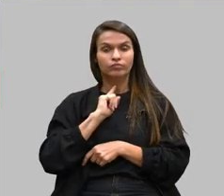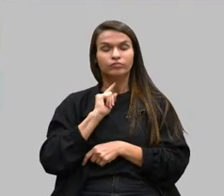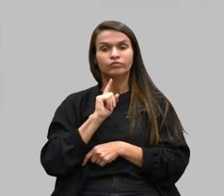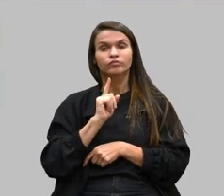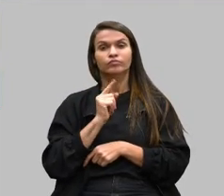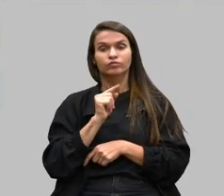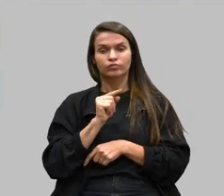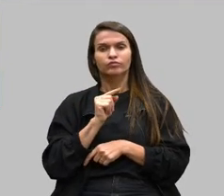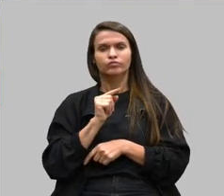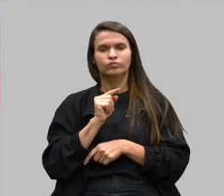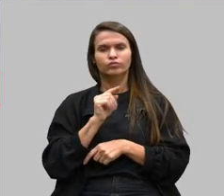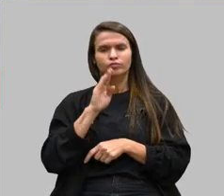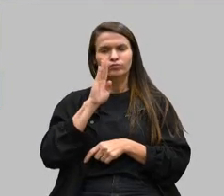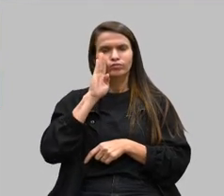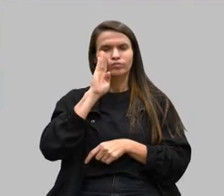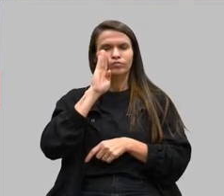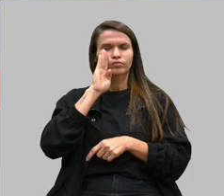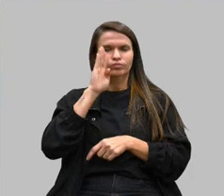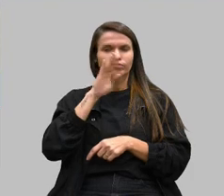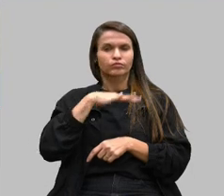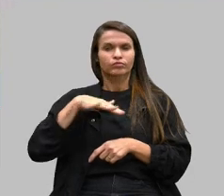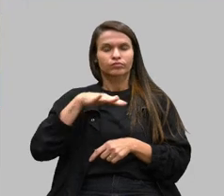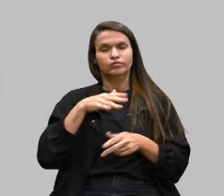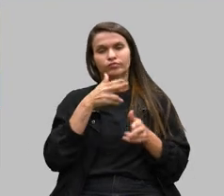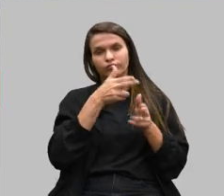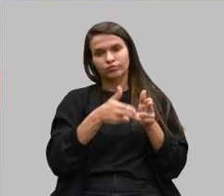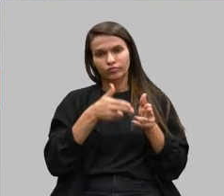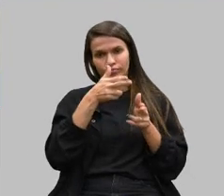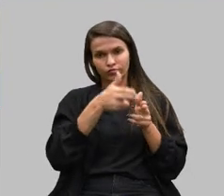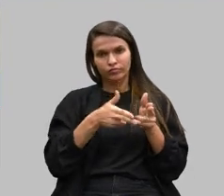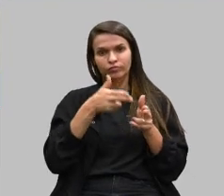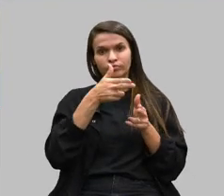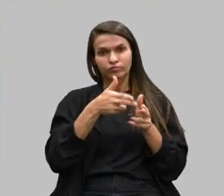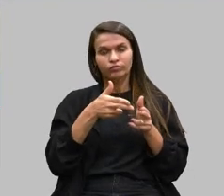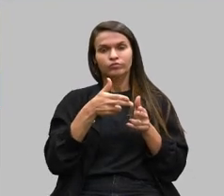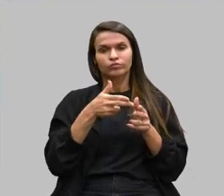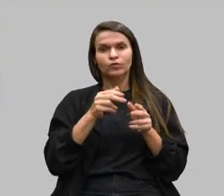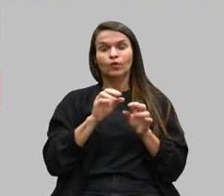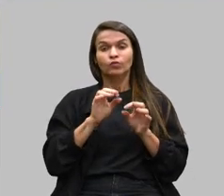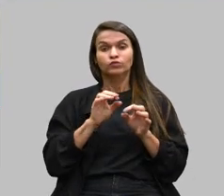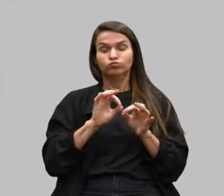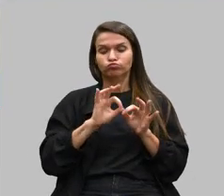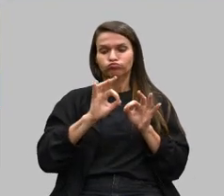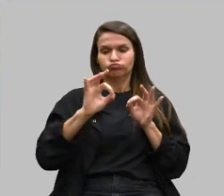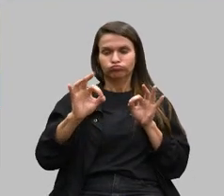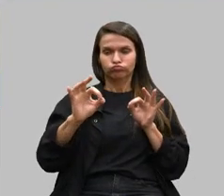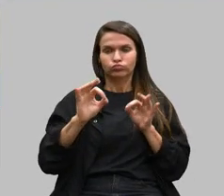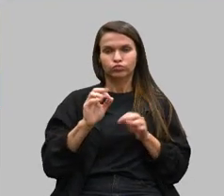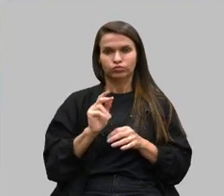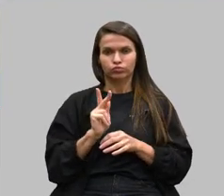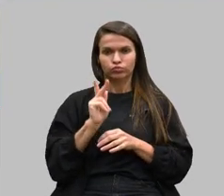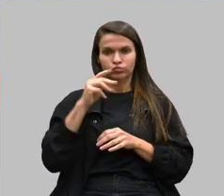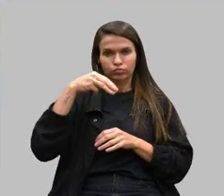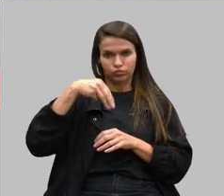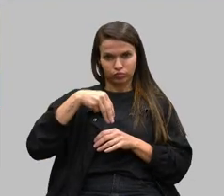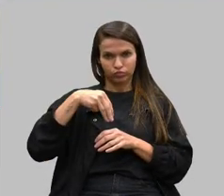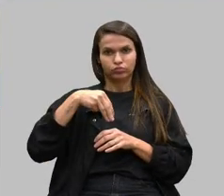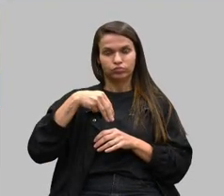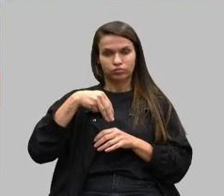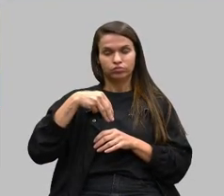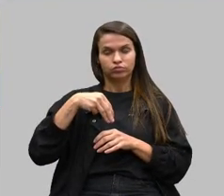celeiro de ferrovias né quando a gente pega a quilometragem da malha em Minas Gerais